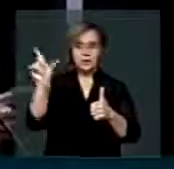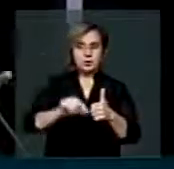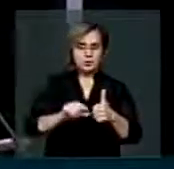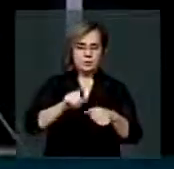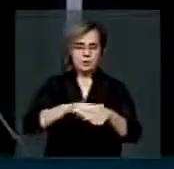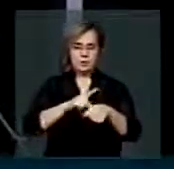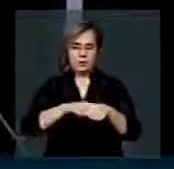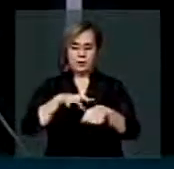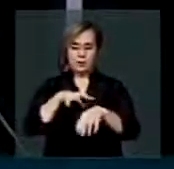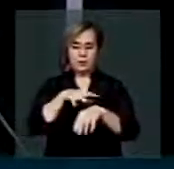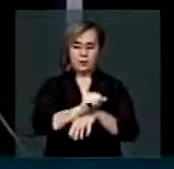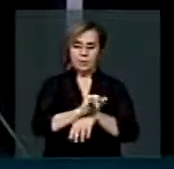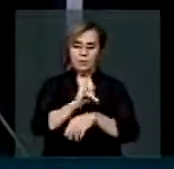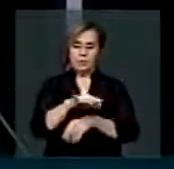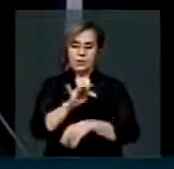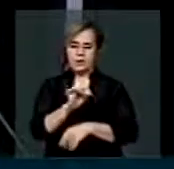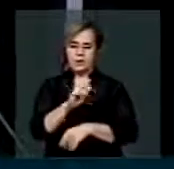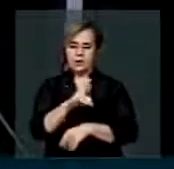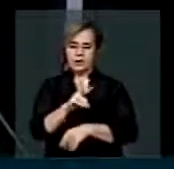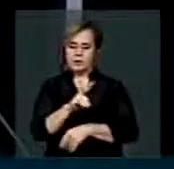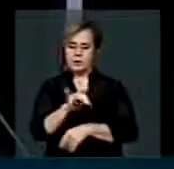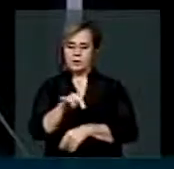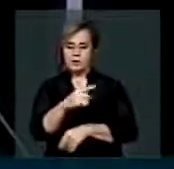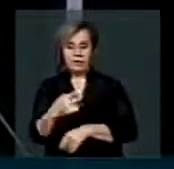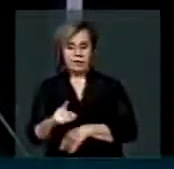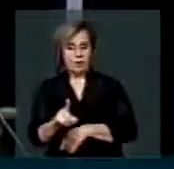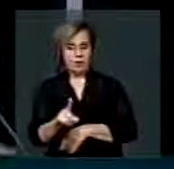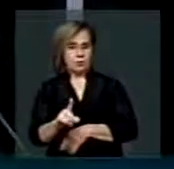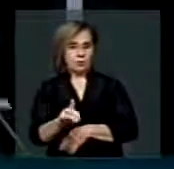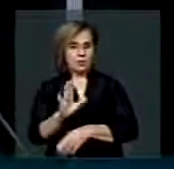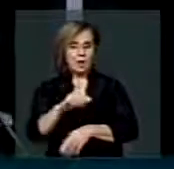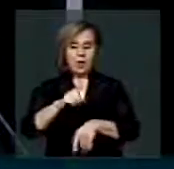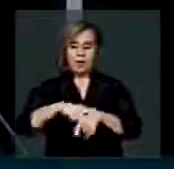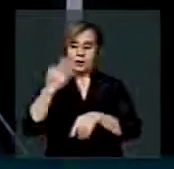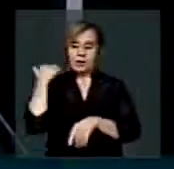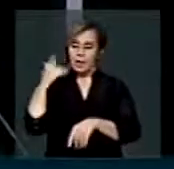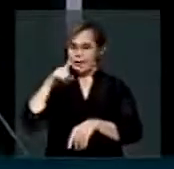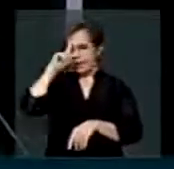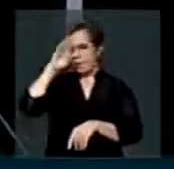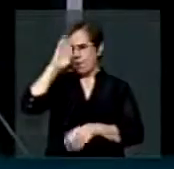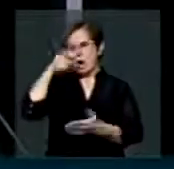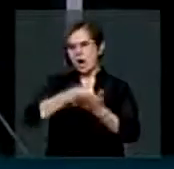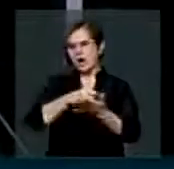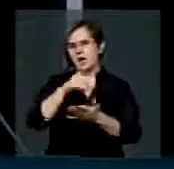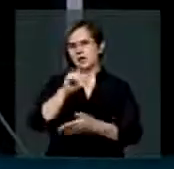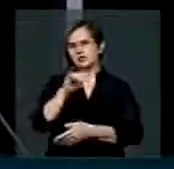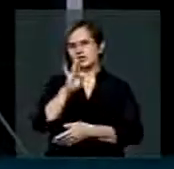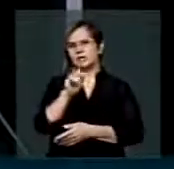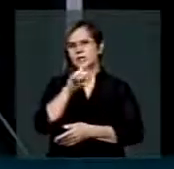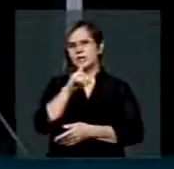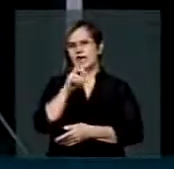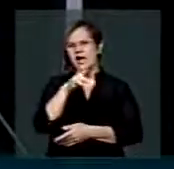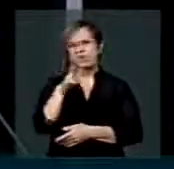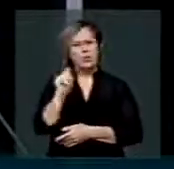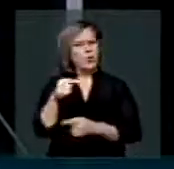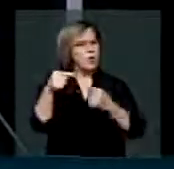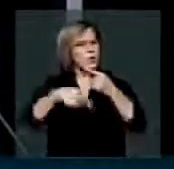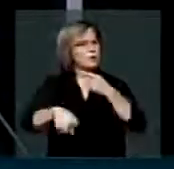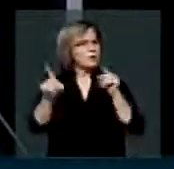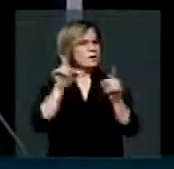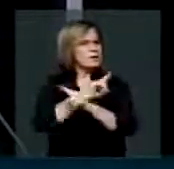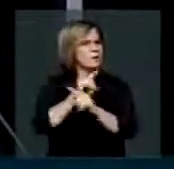na cooperativa. Intervenção é da época da ditadura. Intervenção não